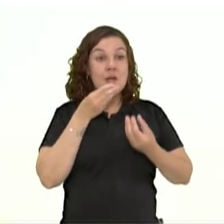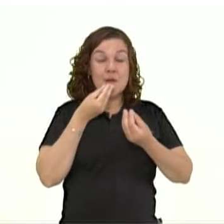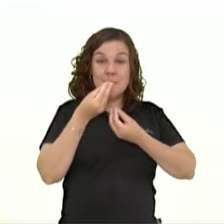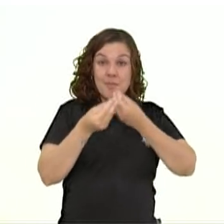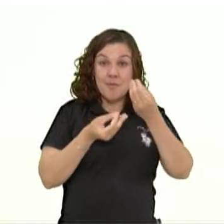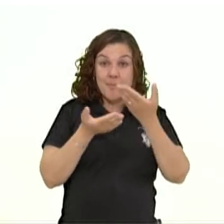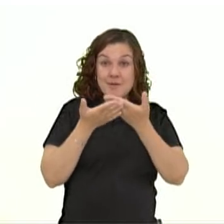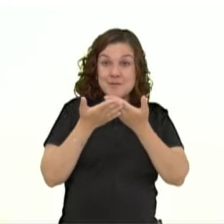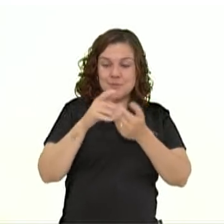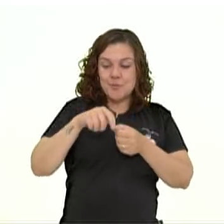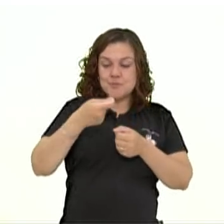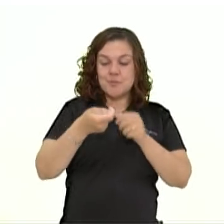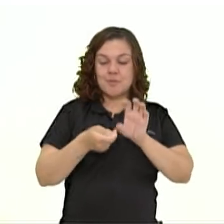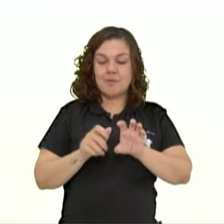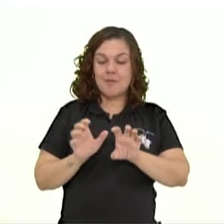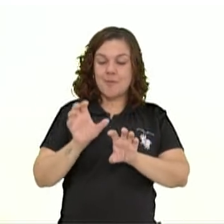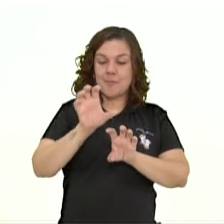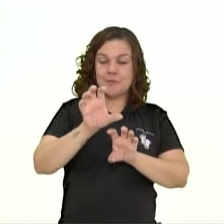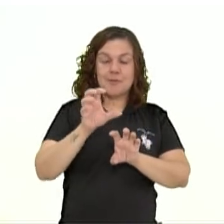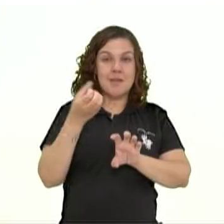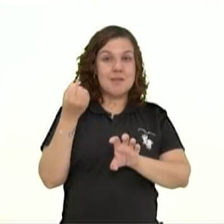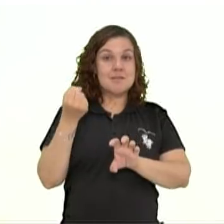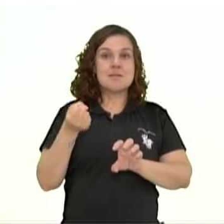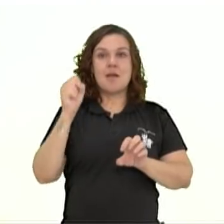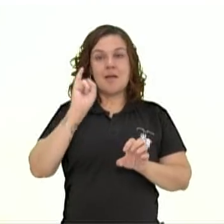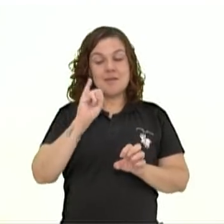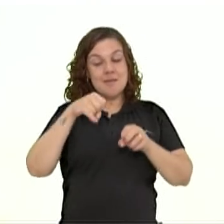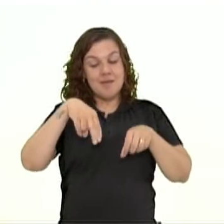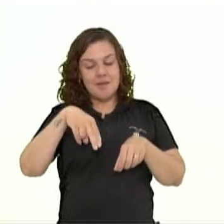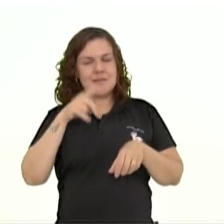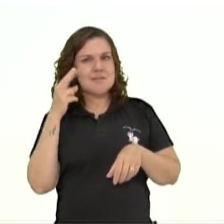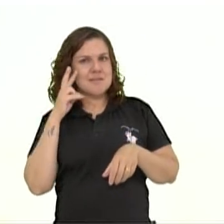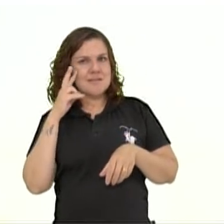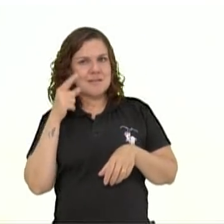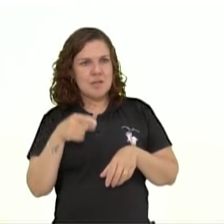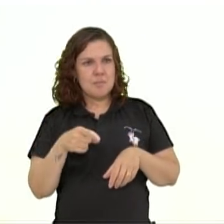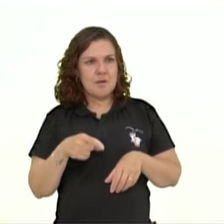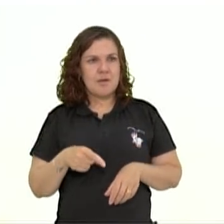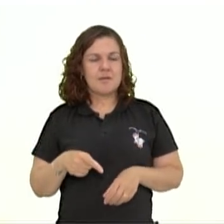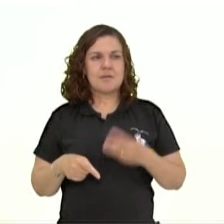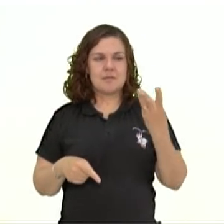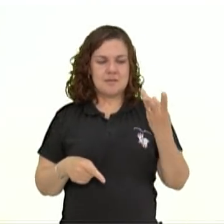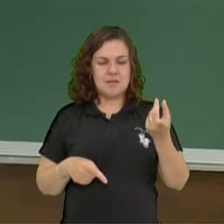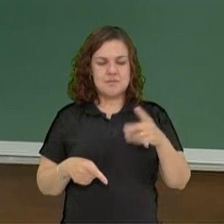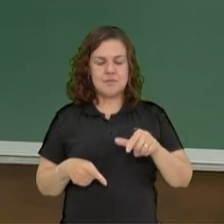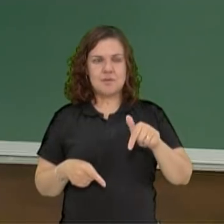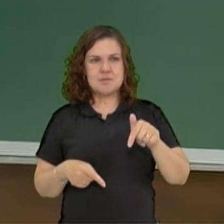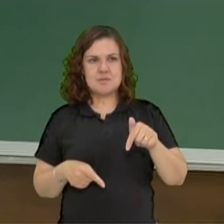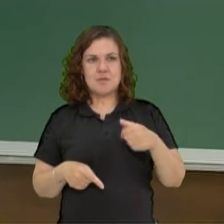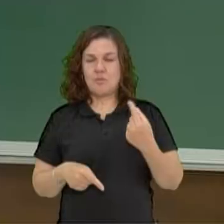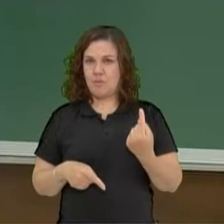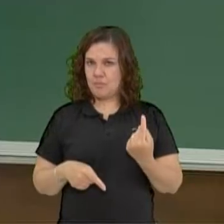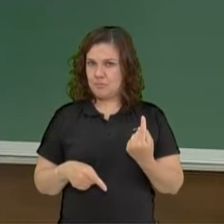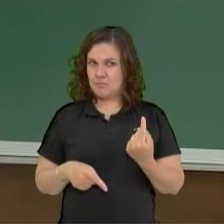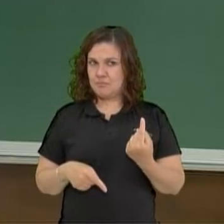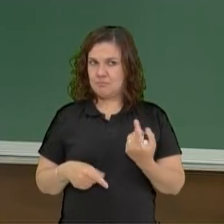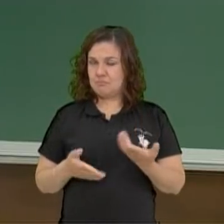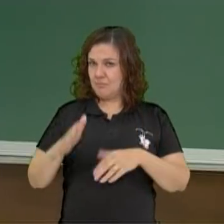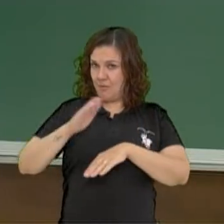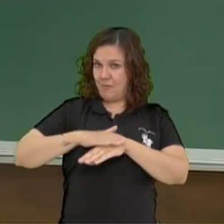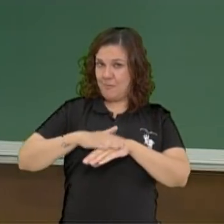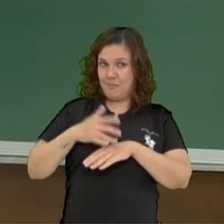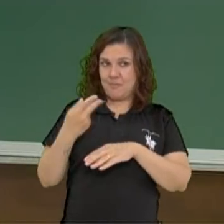estudou a potência? Nos números naturais, é a mesma ideia. Então, eu tenho 3,7 elevado a 1, vai ser ele